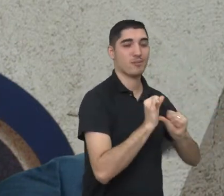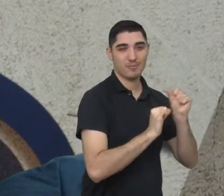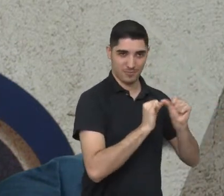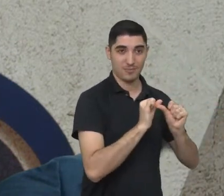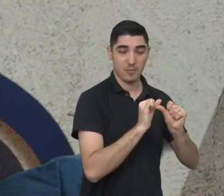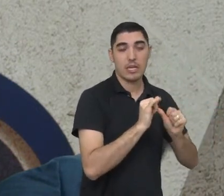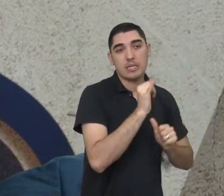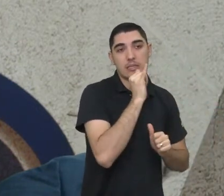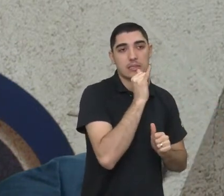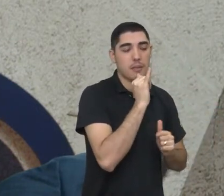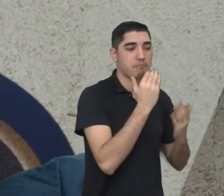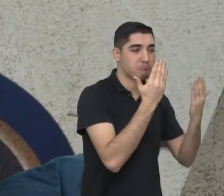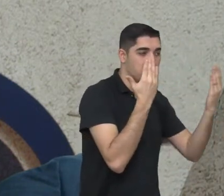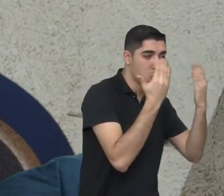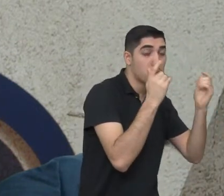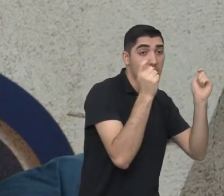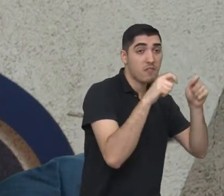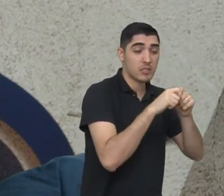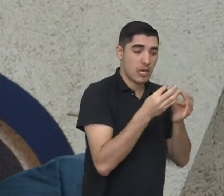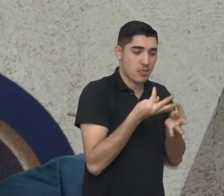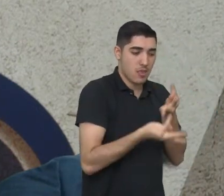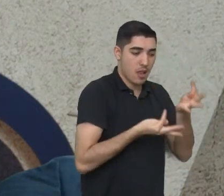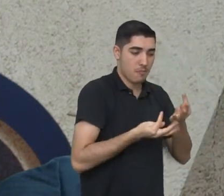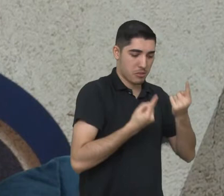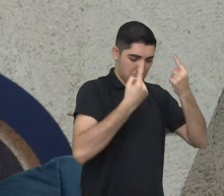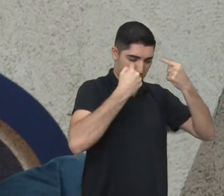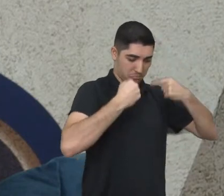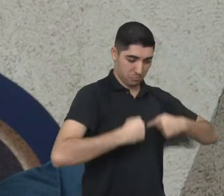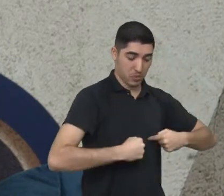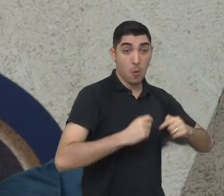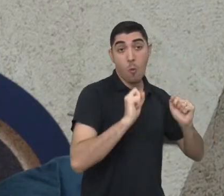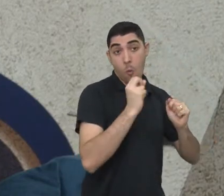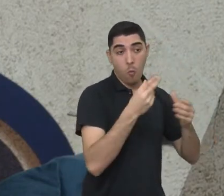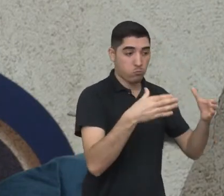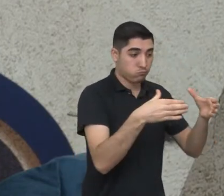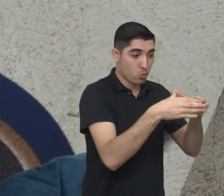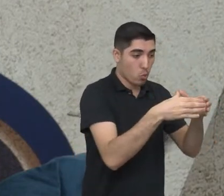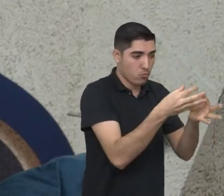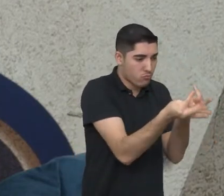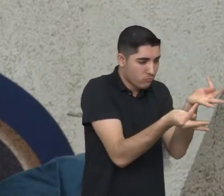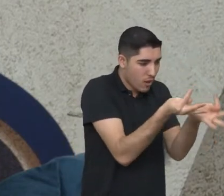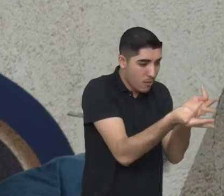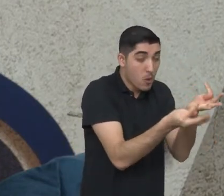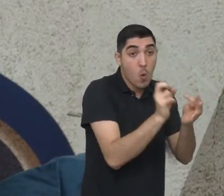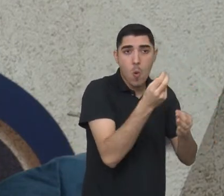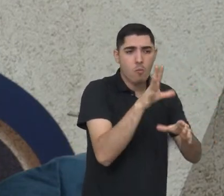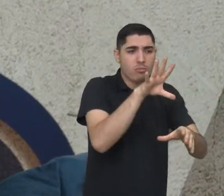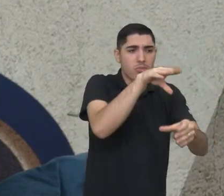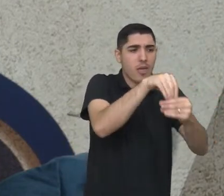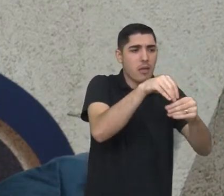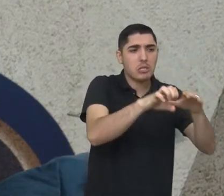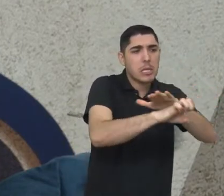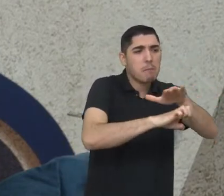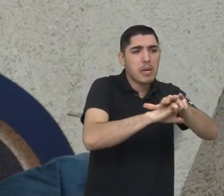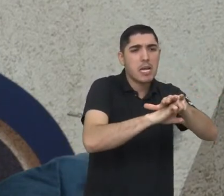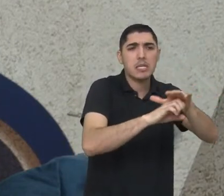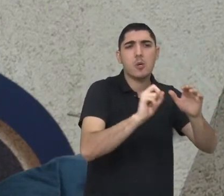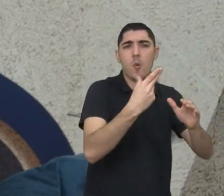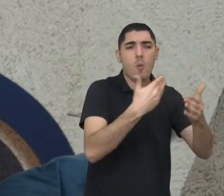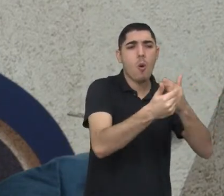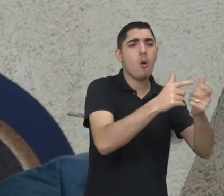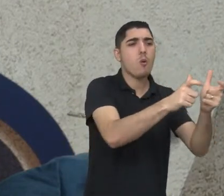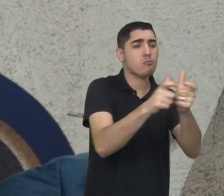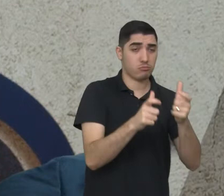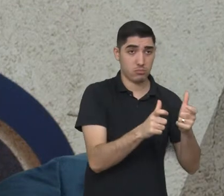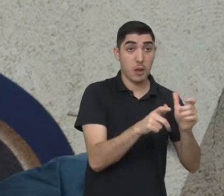psicologia, seja através de uma terapia individual, um trabalho de grupo, um trabalho em qualquer tipo de instituição, eu tenho